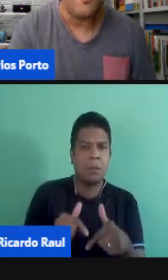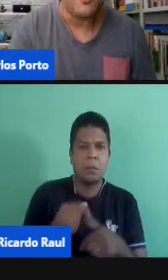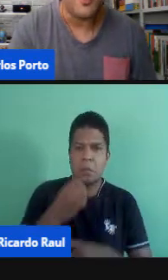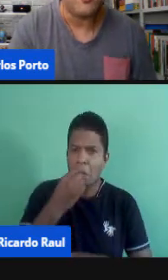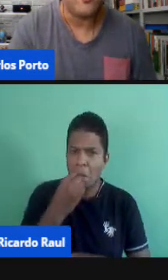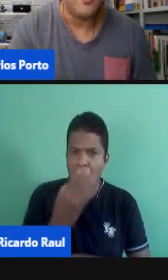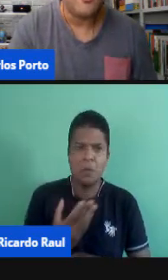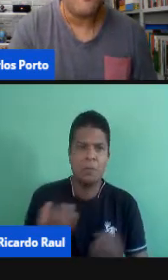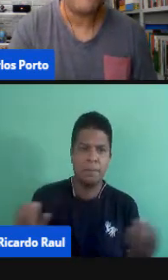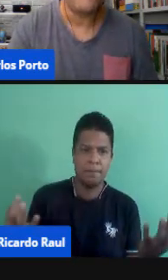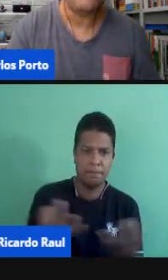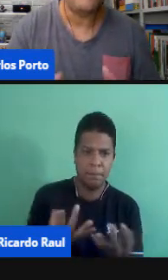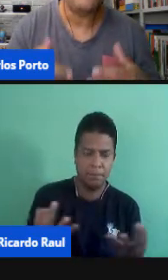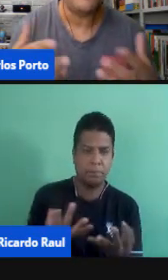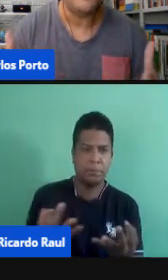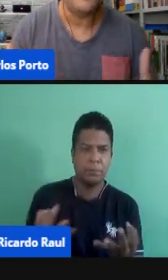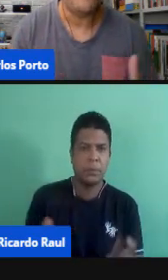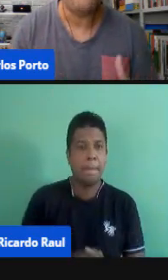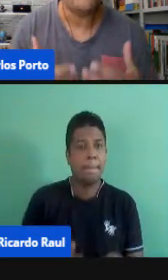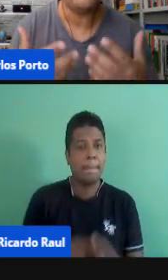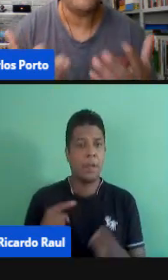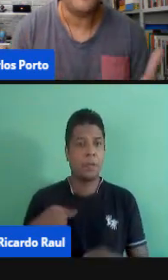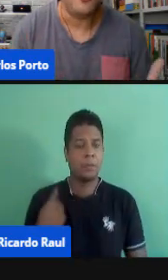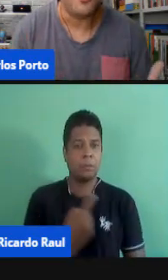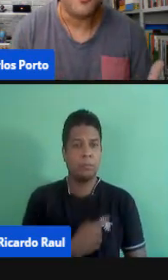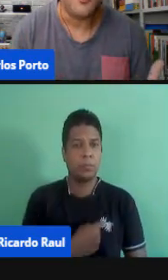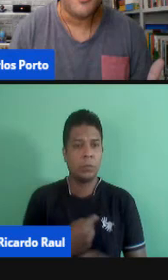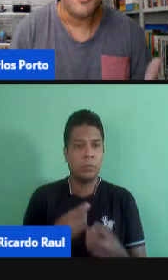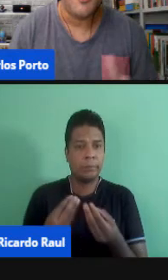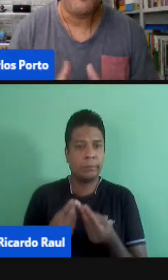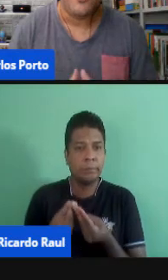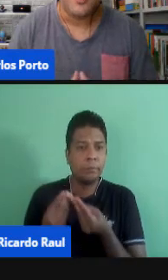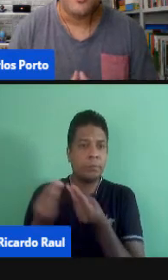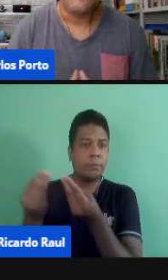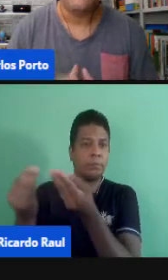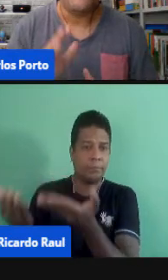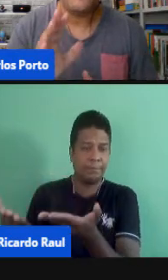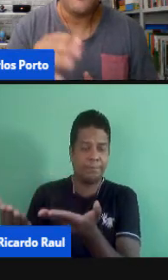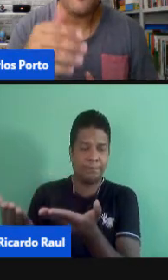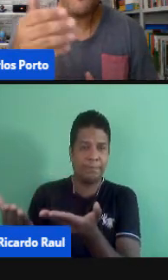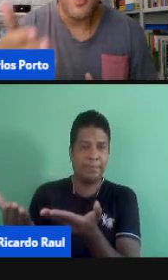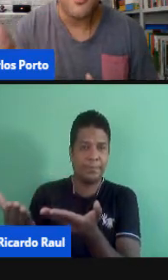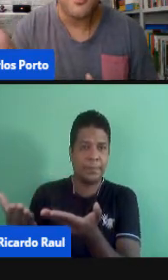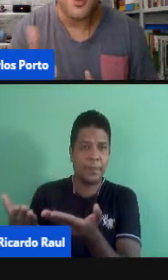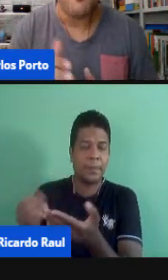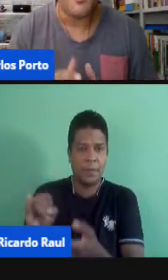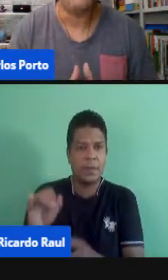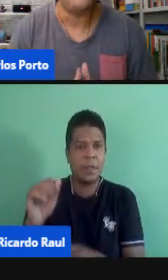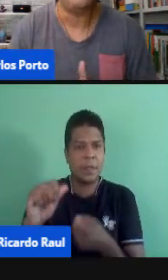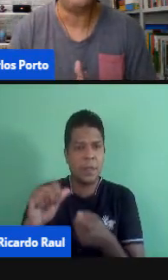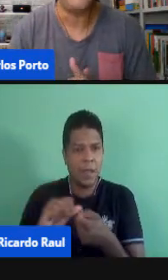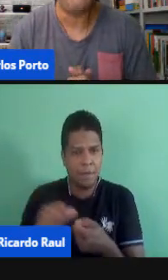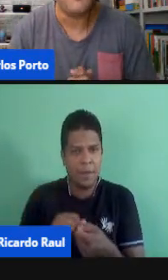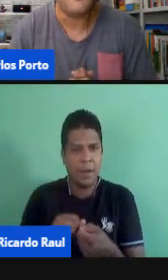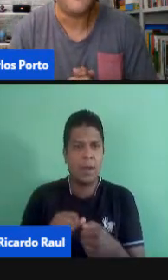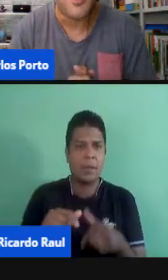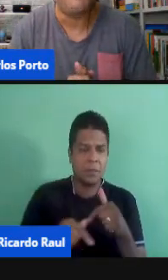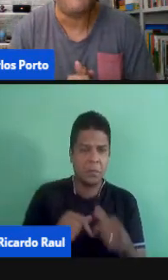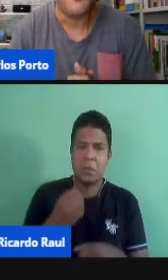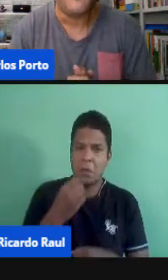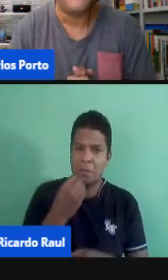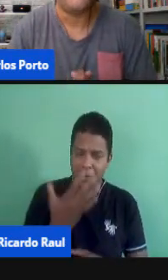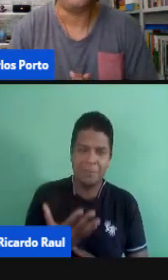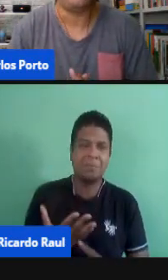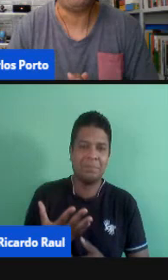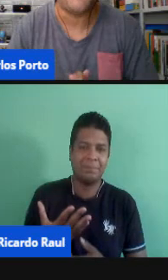muito competente. Mas nós estamos aqui ofertando, né? Se você já faz esse trabalho, sinta-se